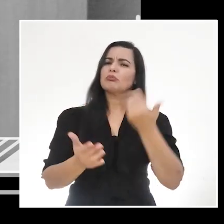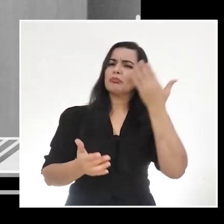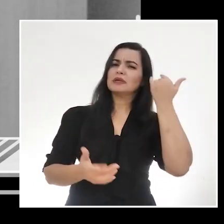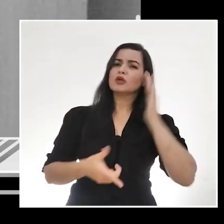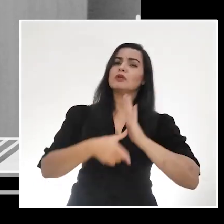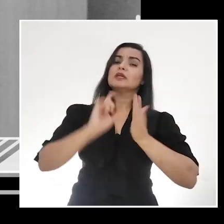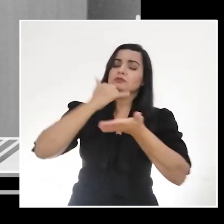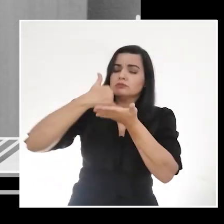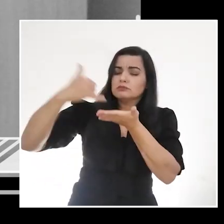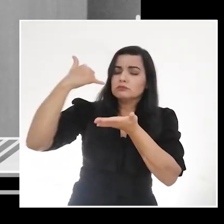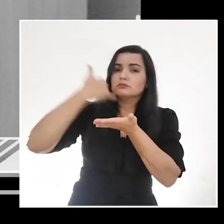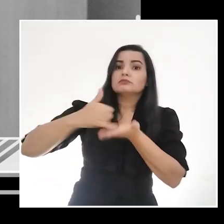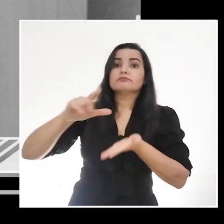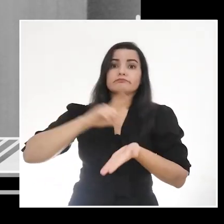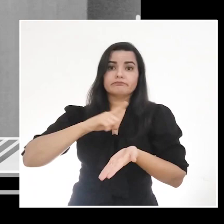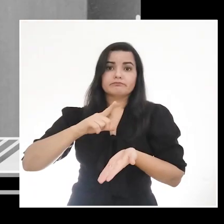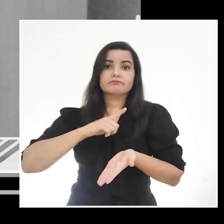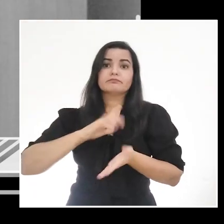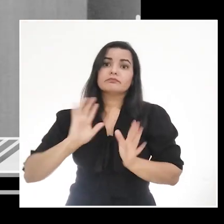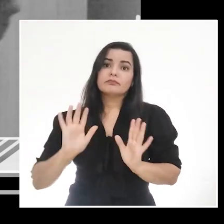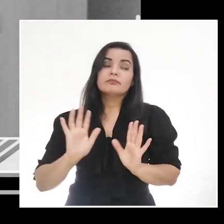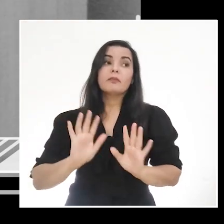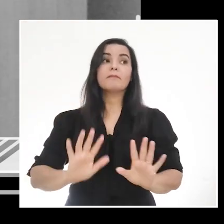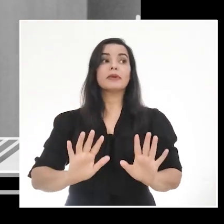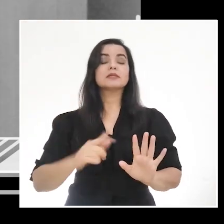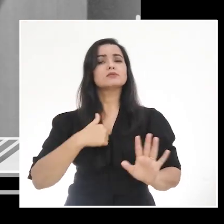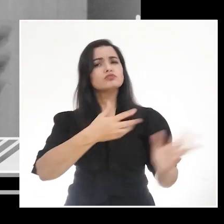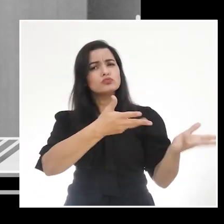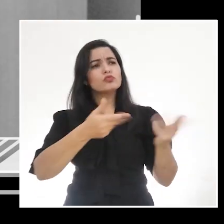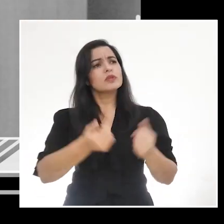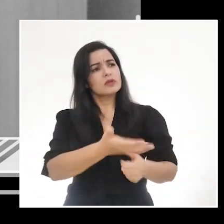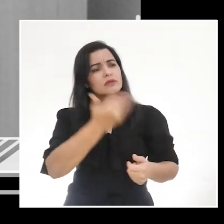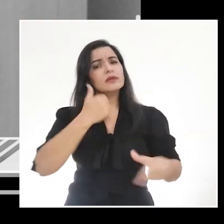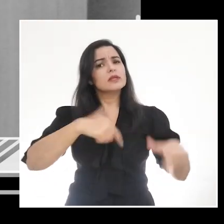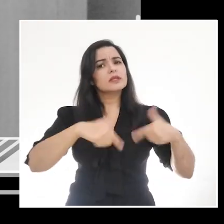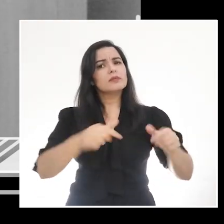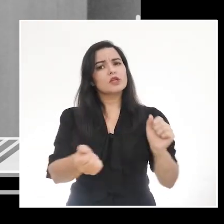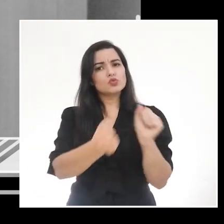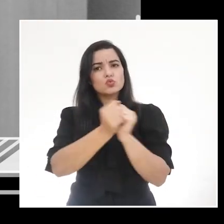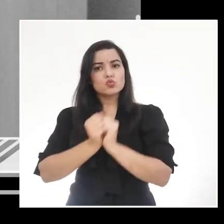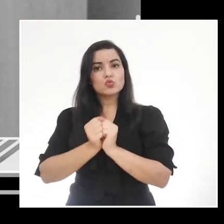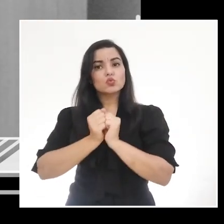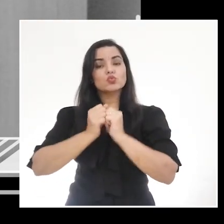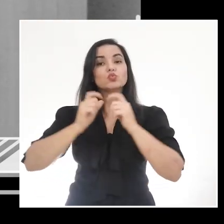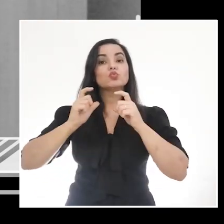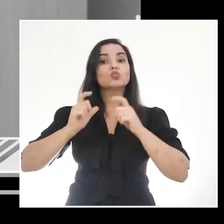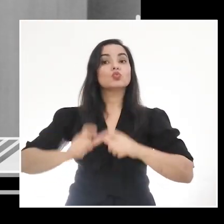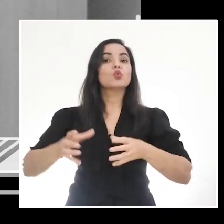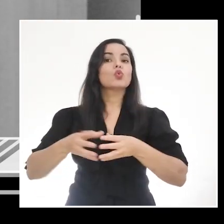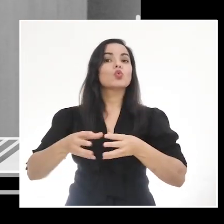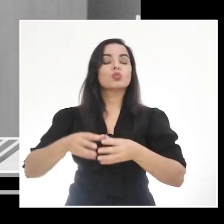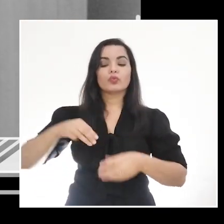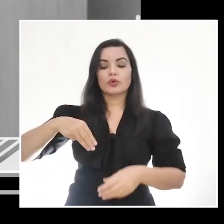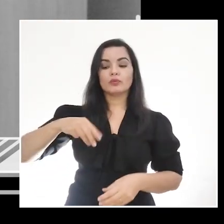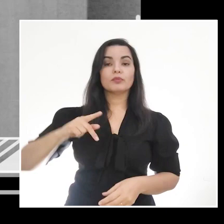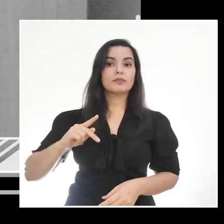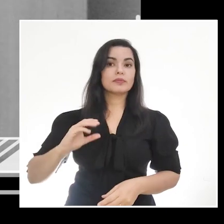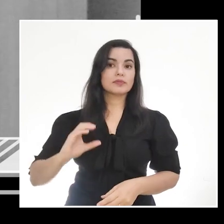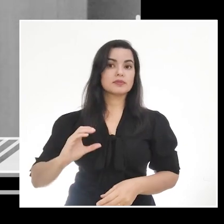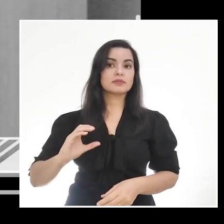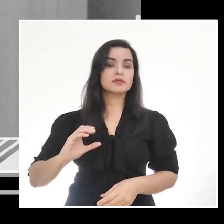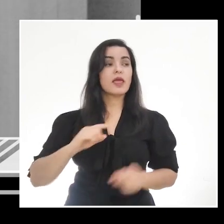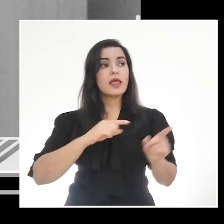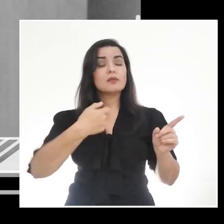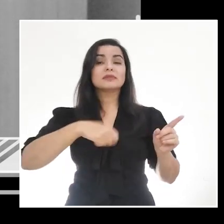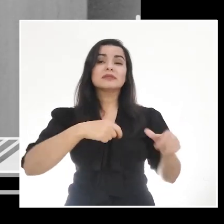tomado uma decisão por Cristo, tinha usado droga, uma confusão tremenda. E aí eu convidei para ele